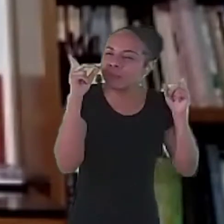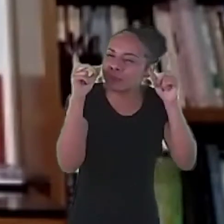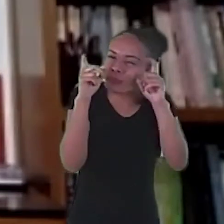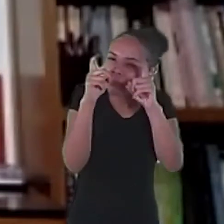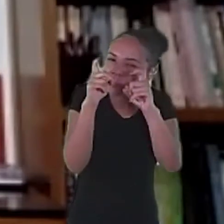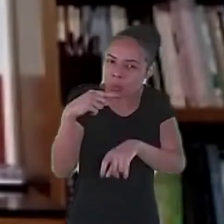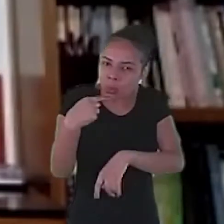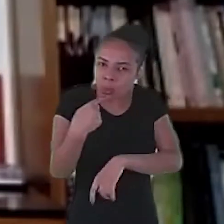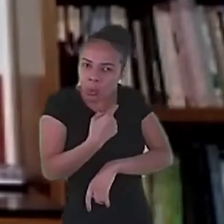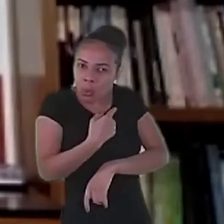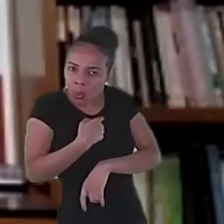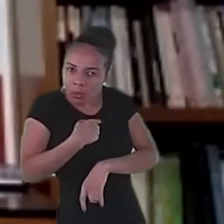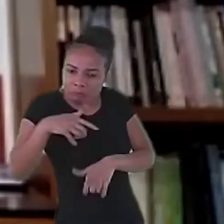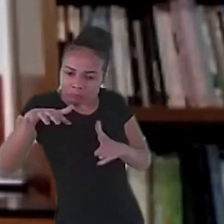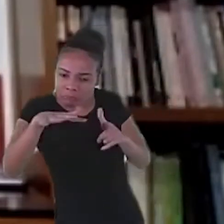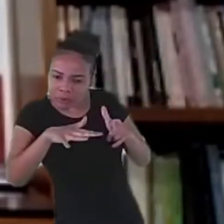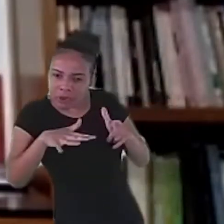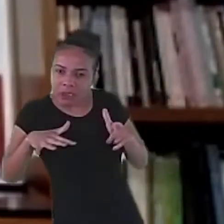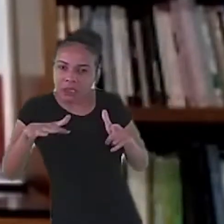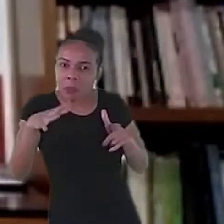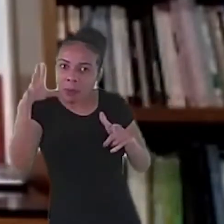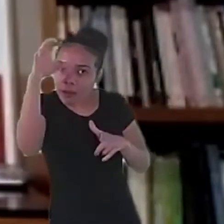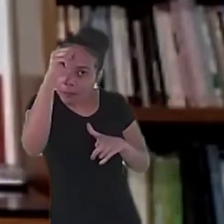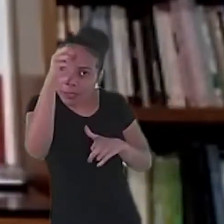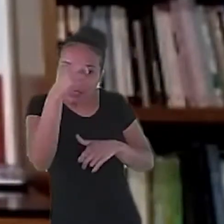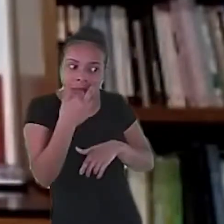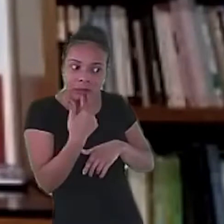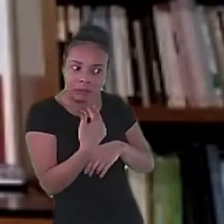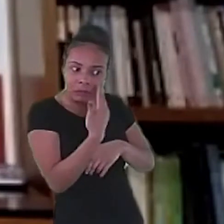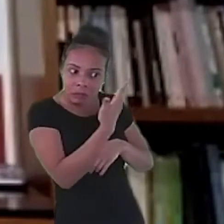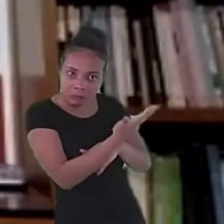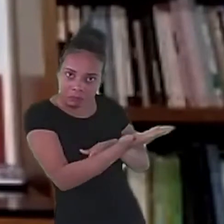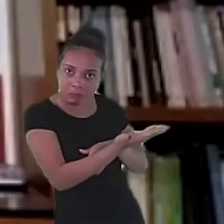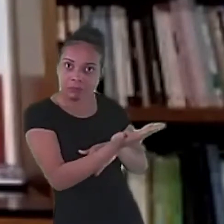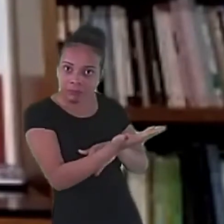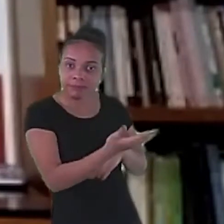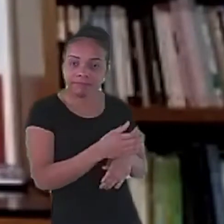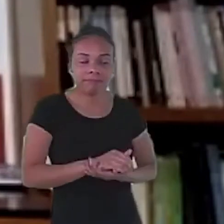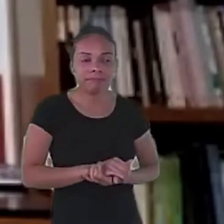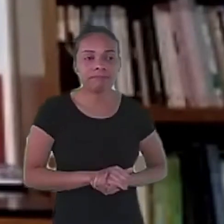ocidentais, mas ela já admitiu